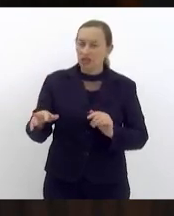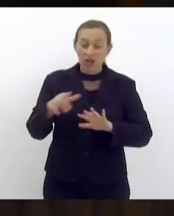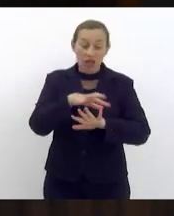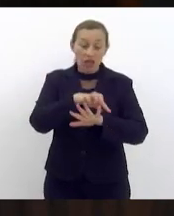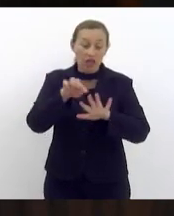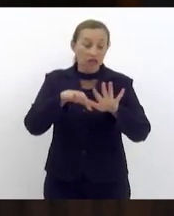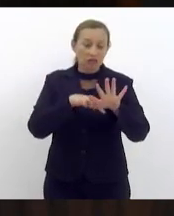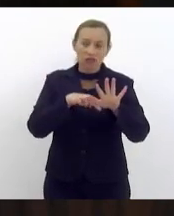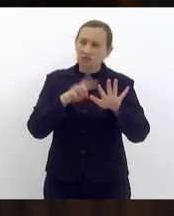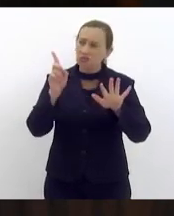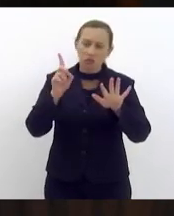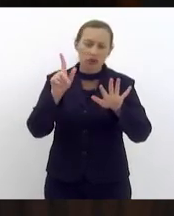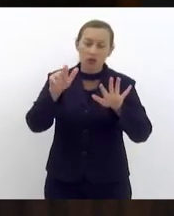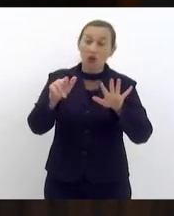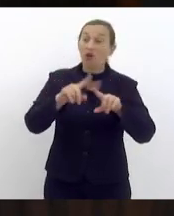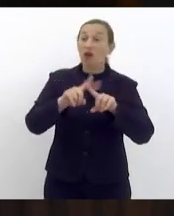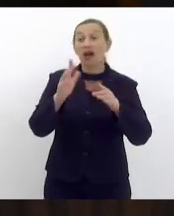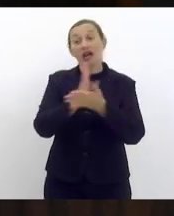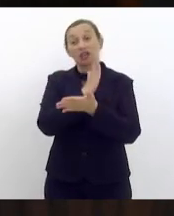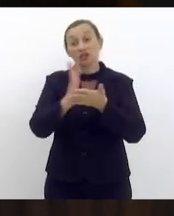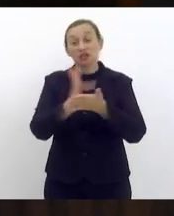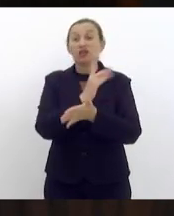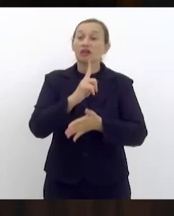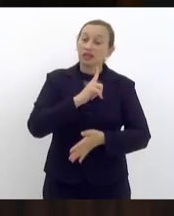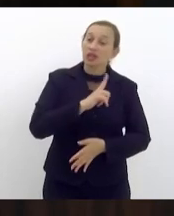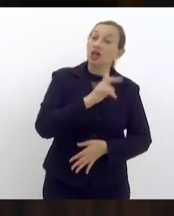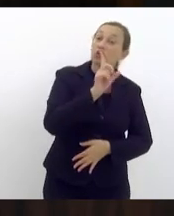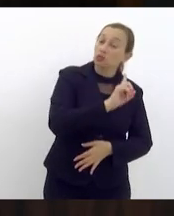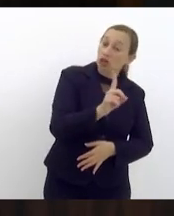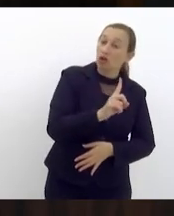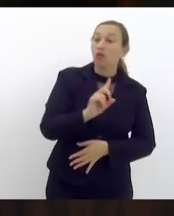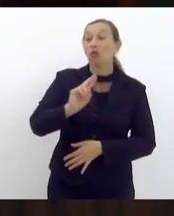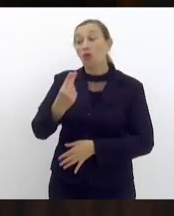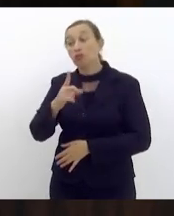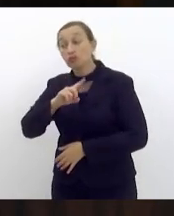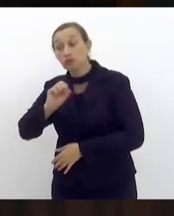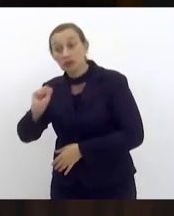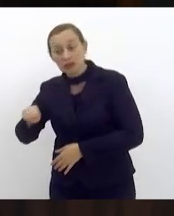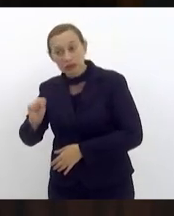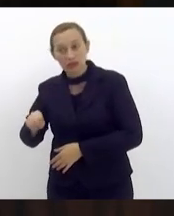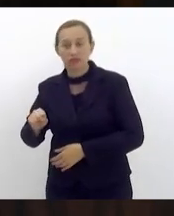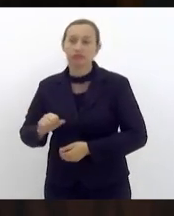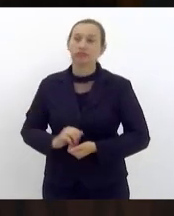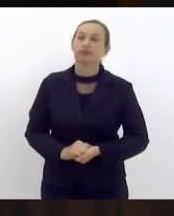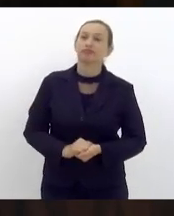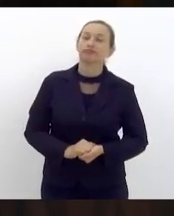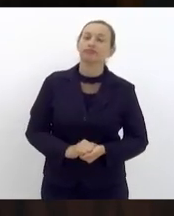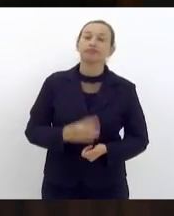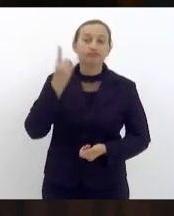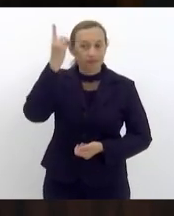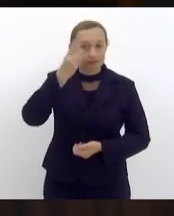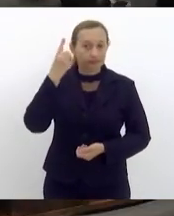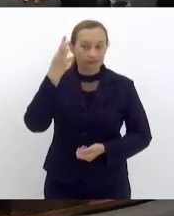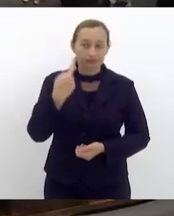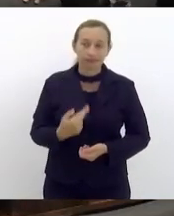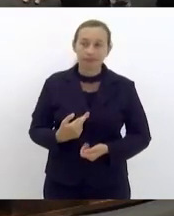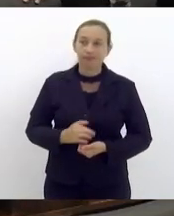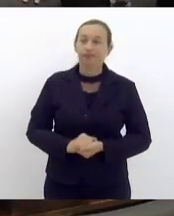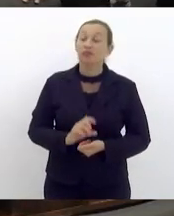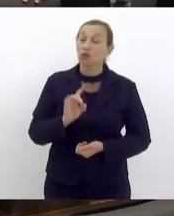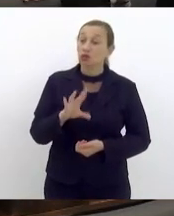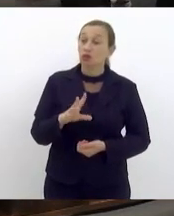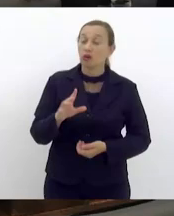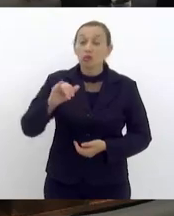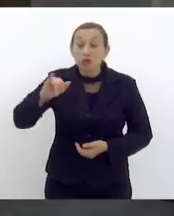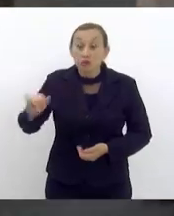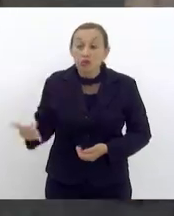então muita das vezes vai ter um não como vai ter o sim deputada Renata Souza não